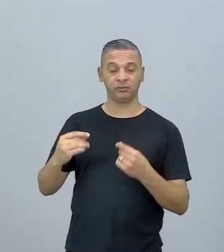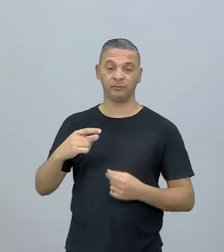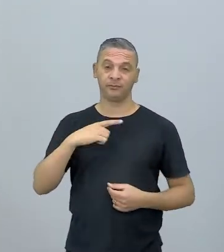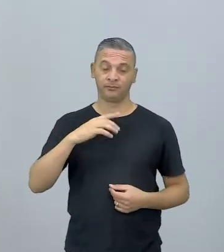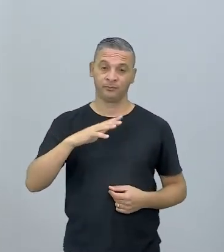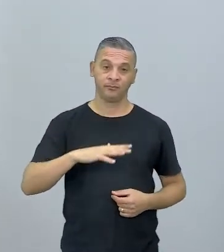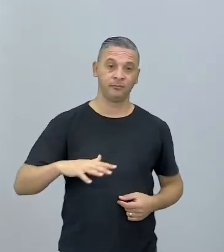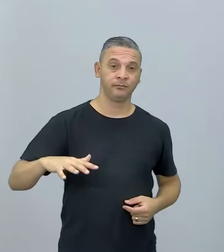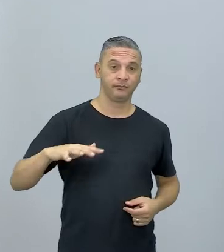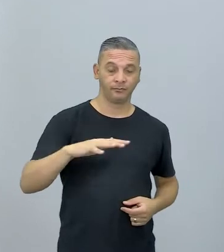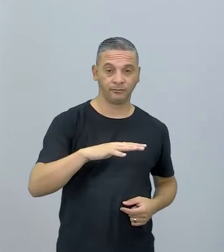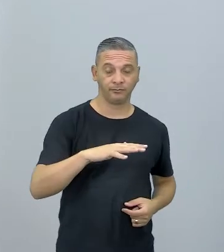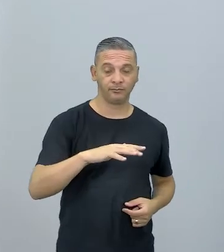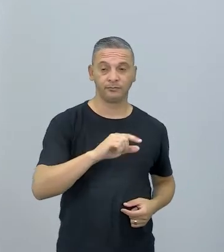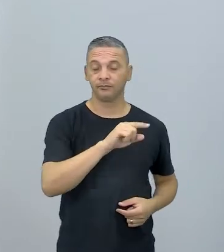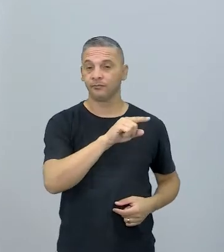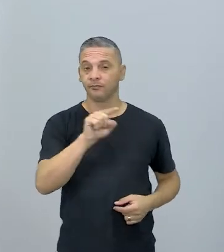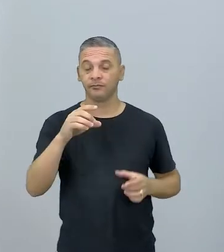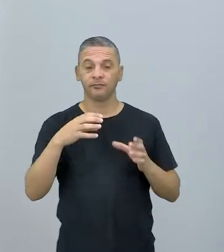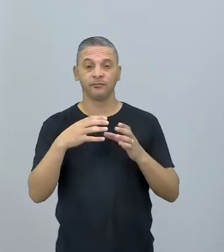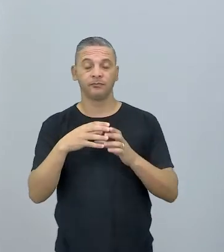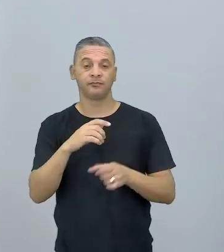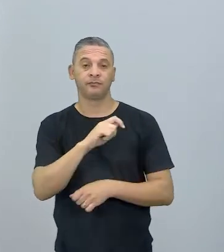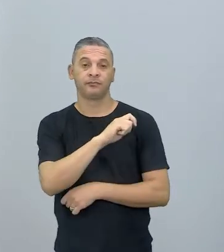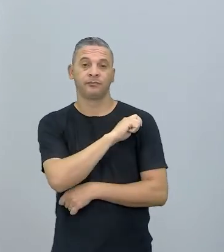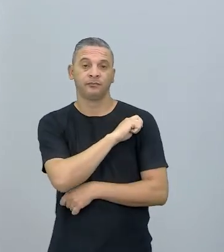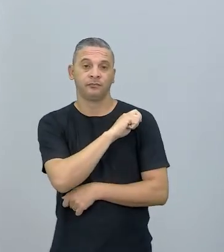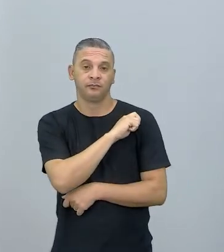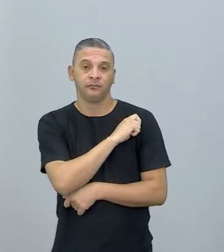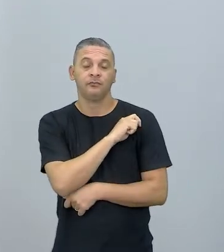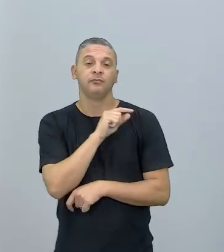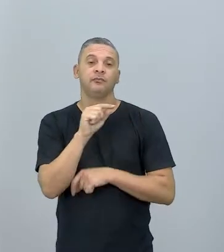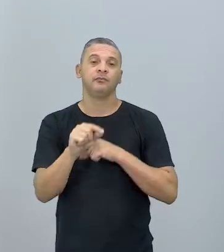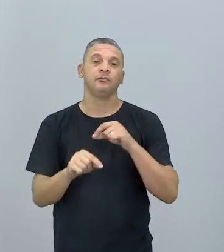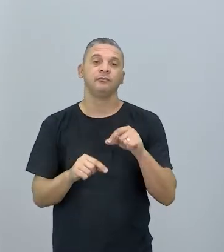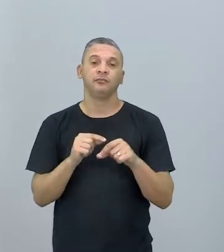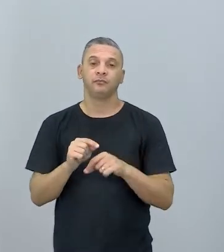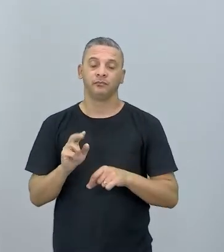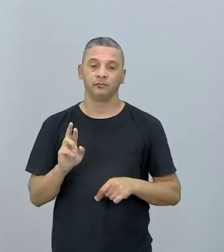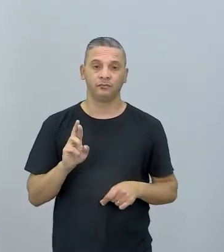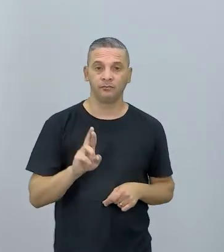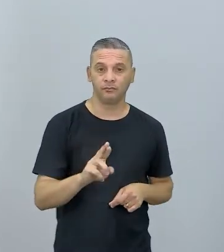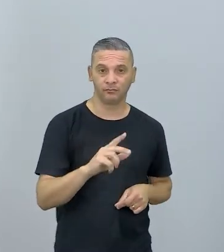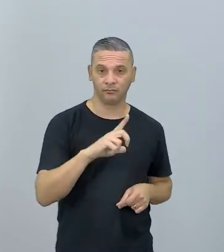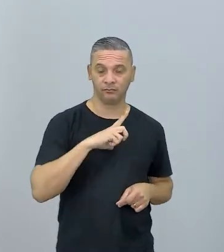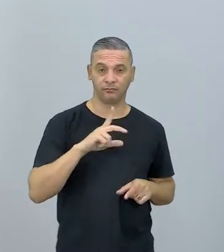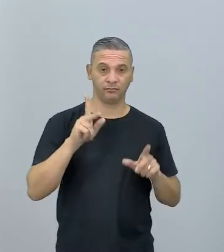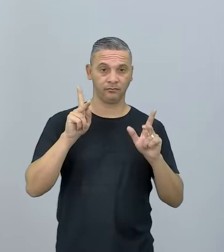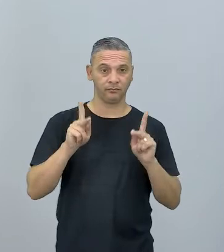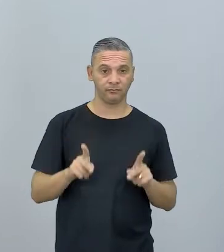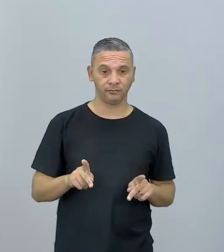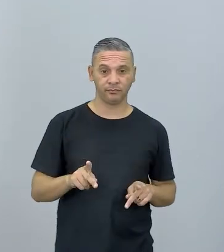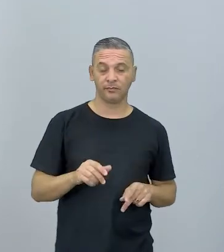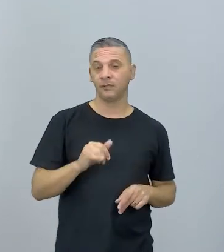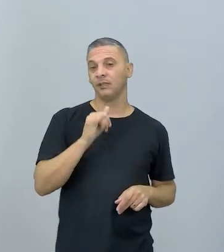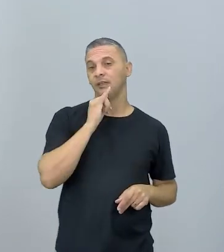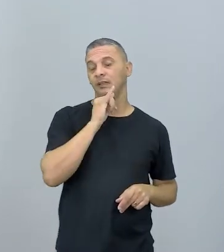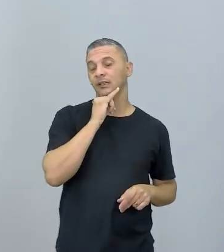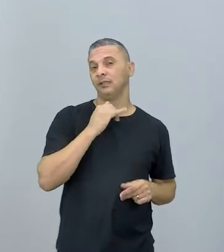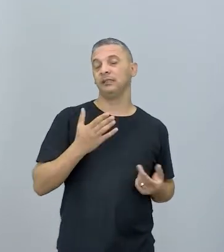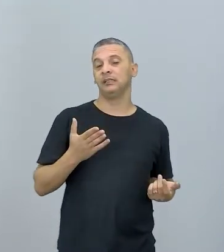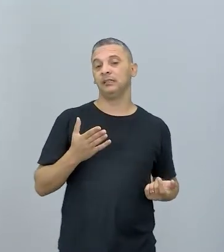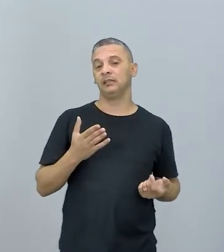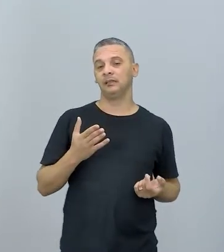estudantes, eles, dependendo do tipo de respostas que eles davam, né, então ele pegava